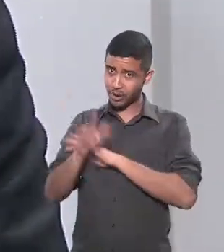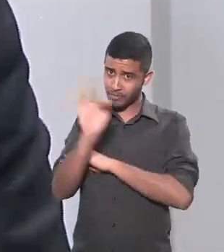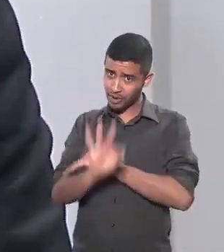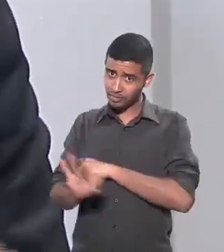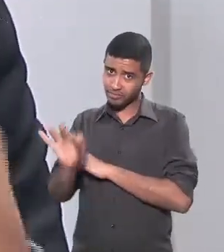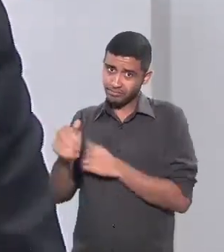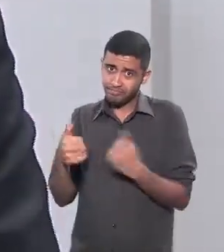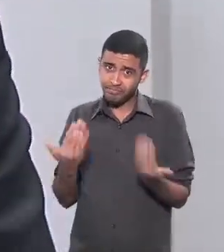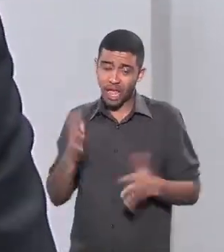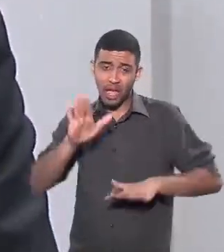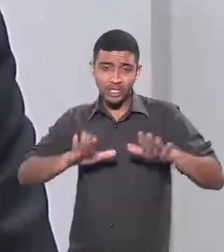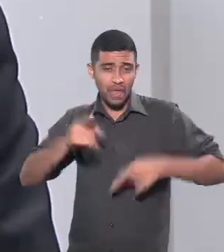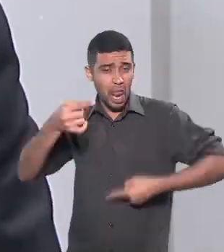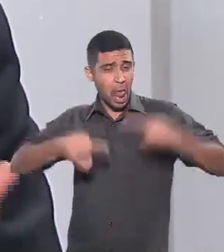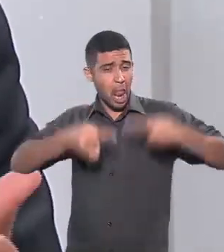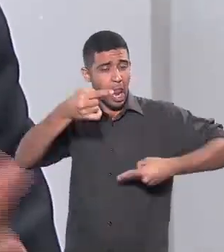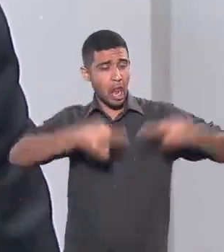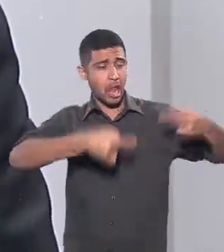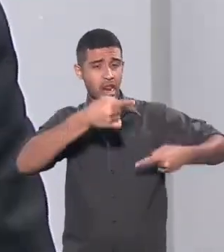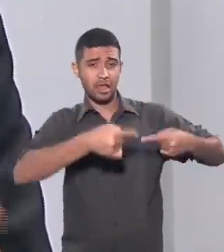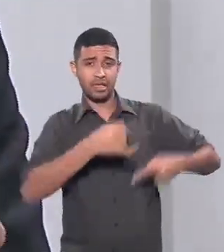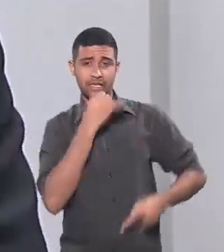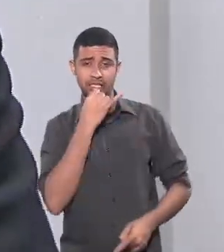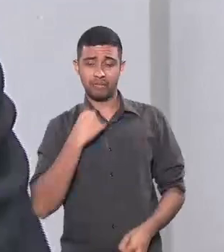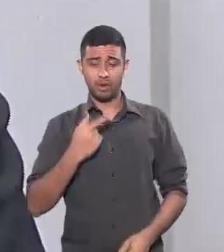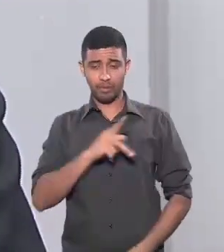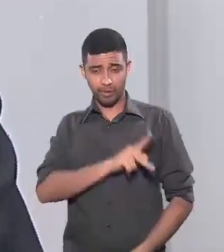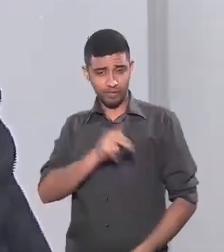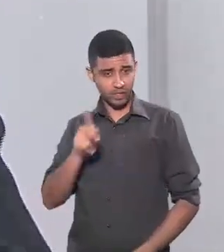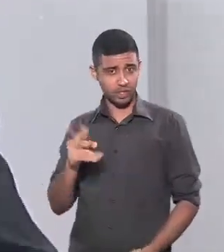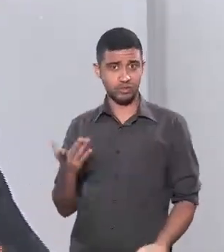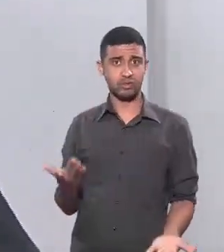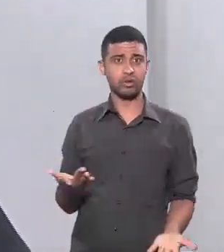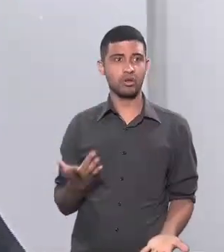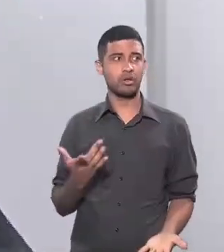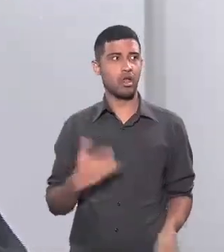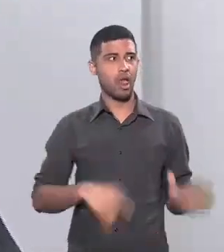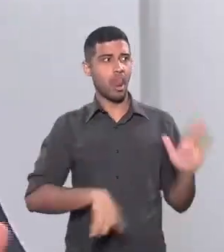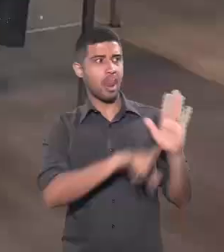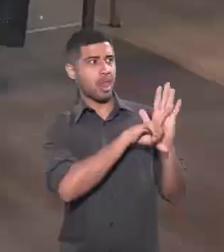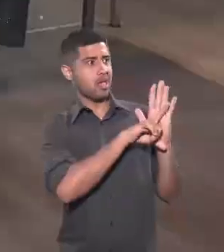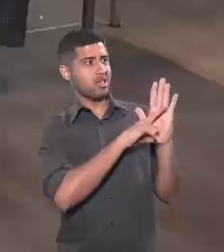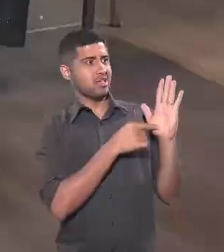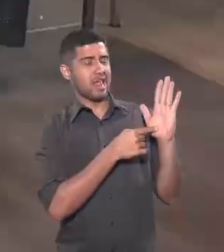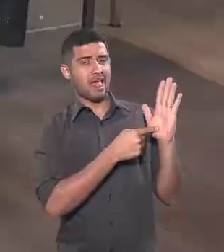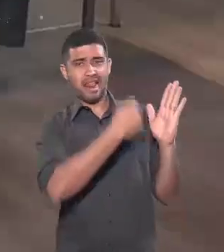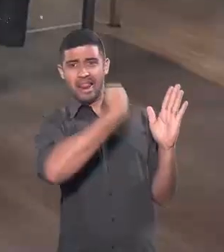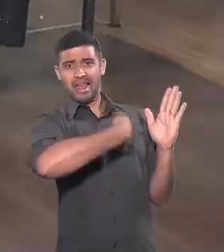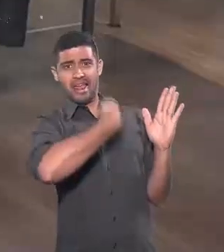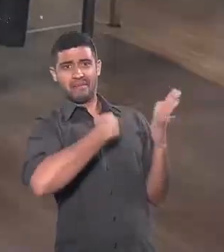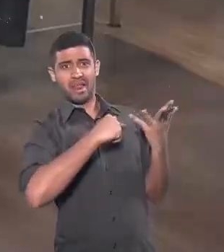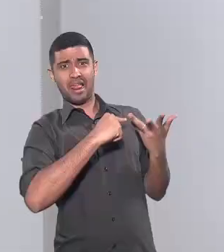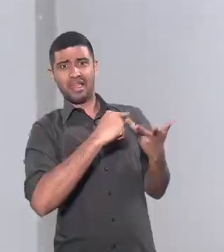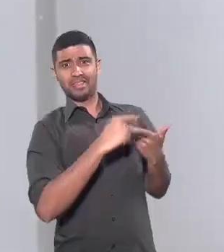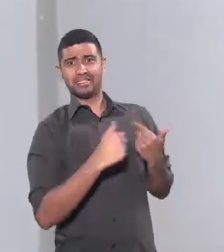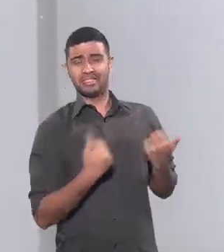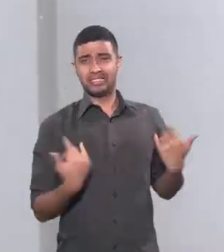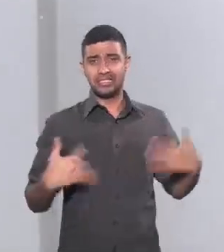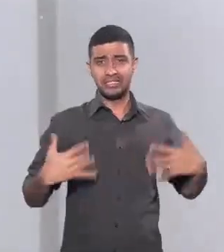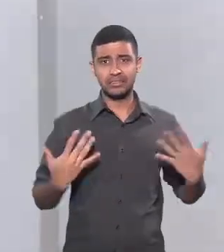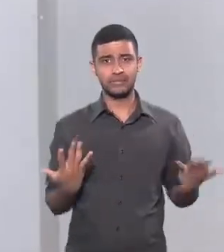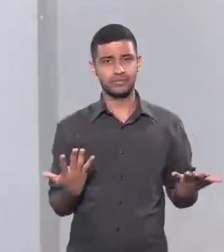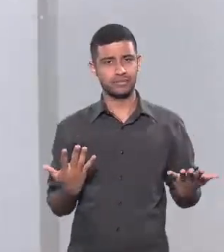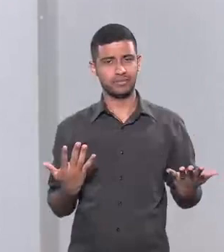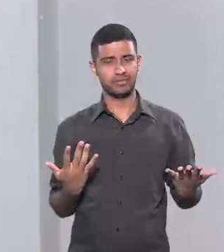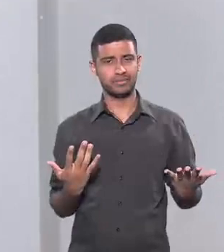específica. Sim. Então, muitas vezes até se discute isso, quer dizer, eu sou docente, eu sou professor... Se a lei está sobrecarregando o profissional. Isso, mas na verdade